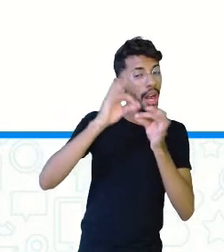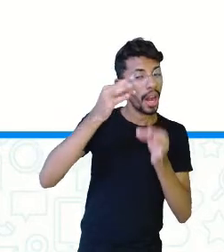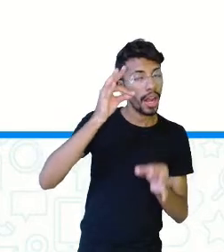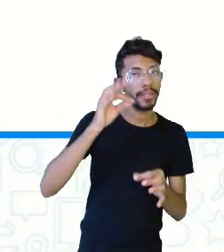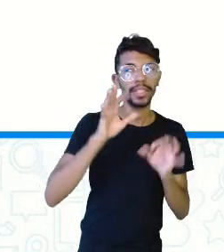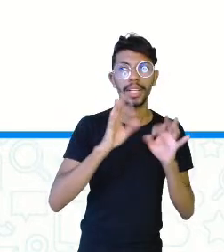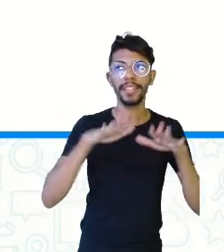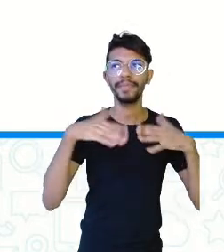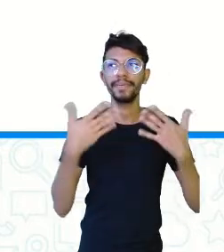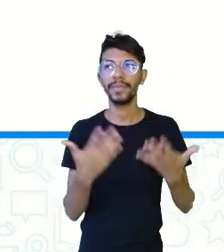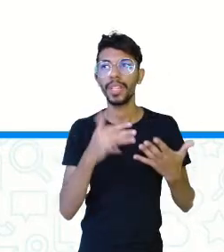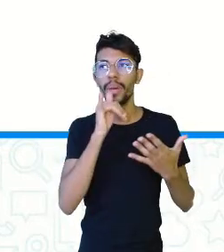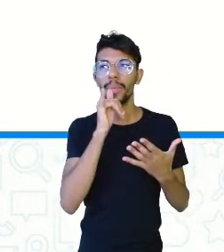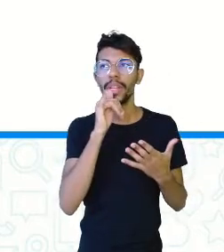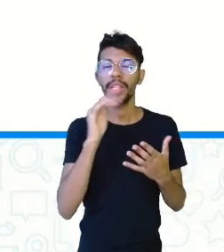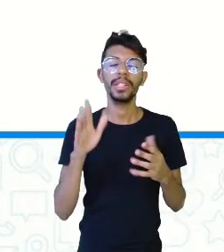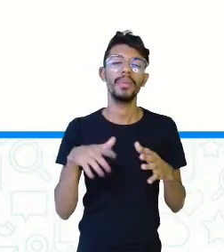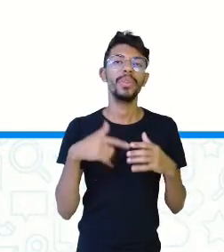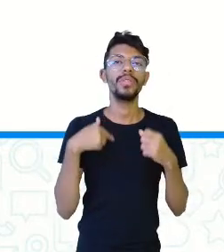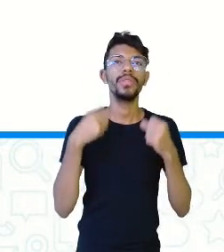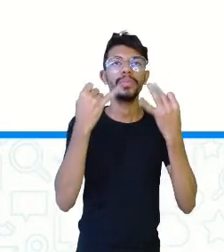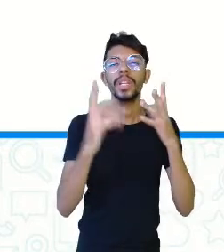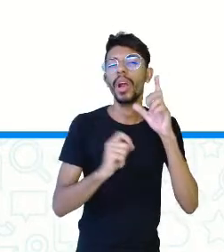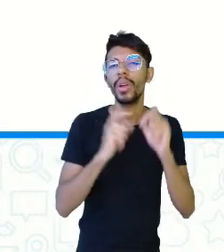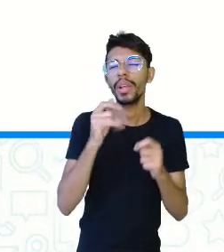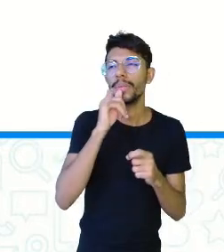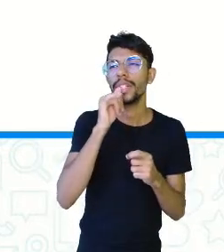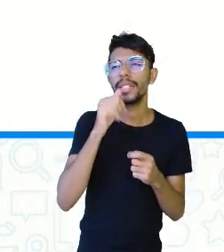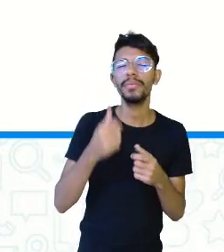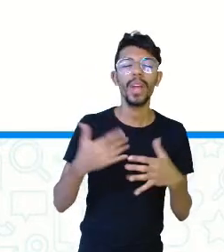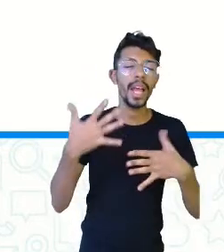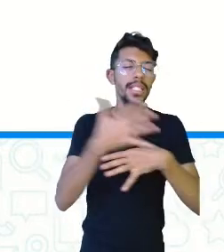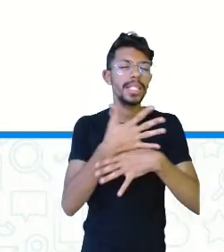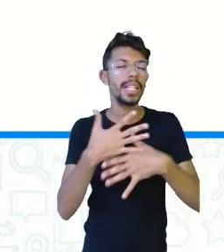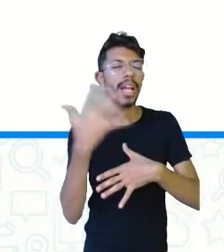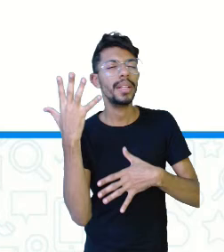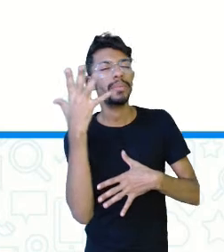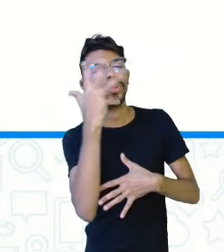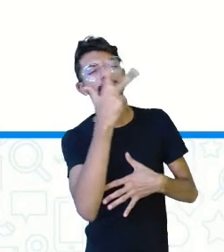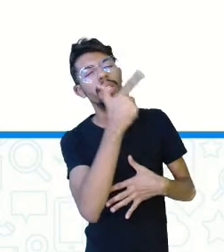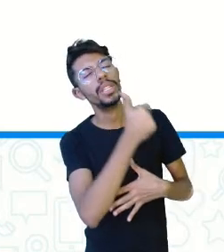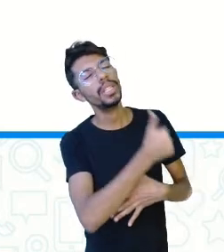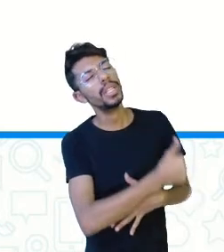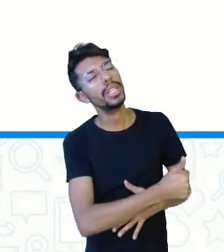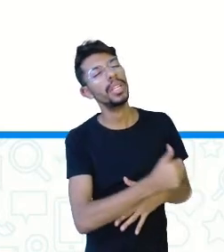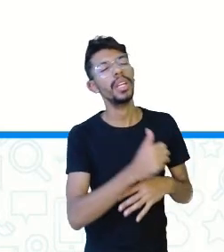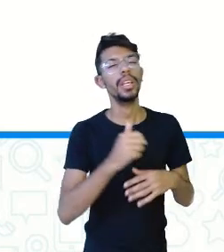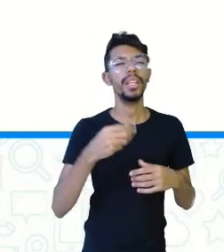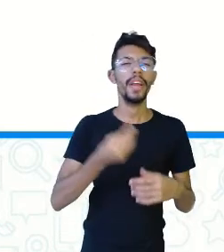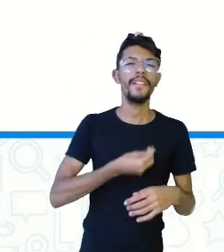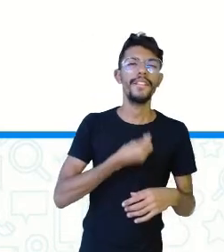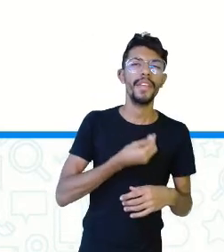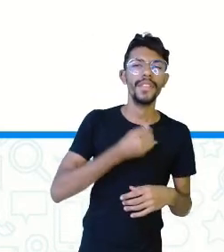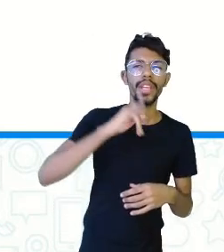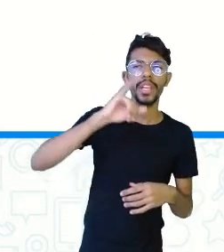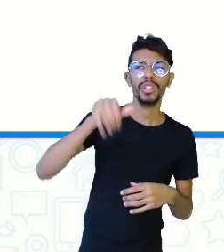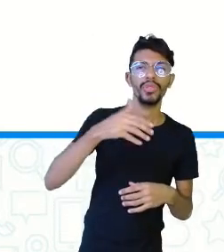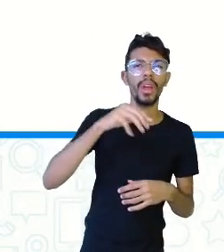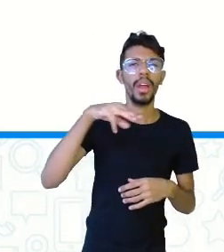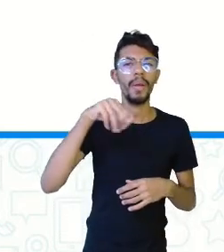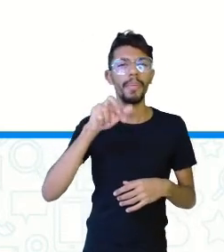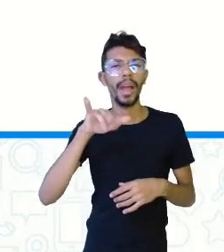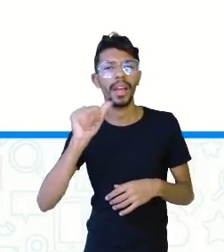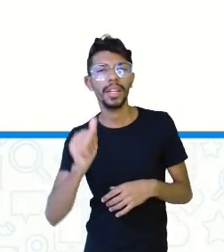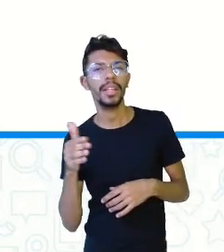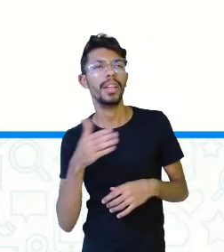minha história, eu vou dizer assim, numa linda cidade, onde viviam João, Maria e Carlinhos.